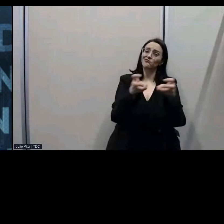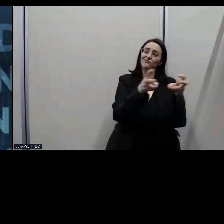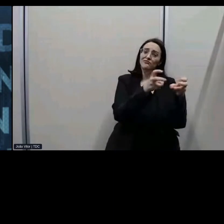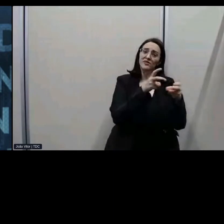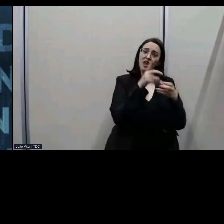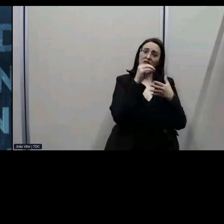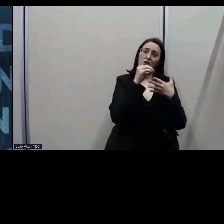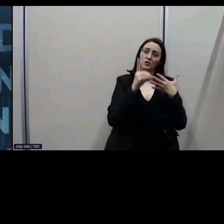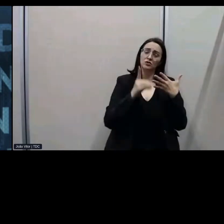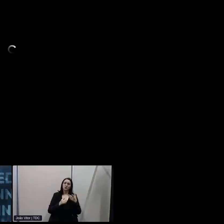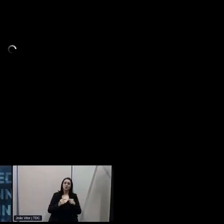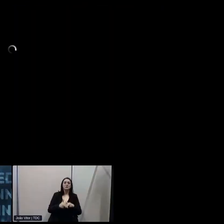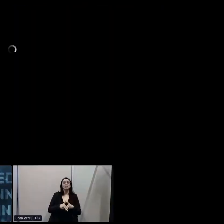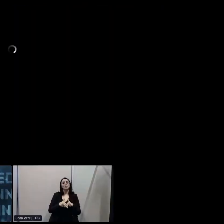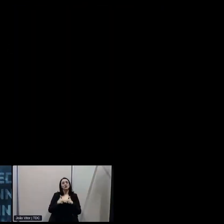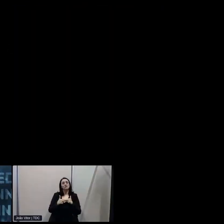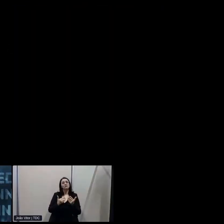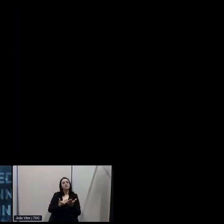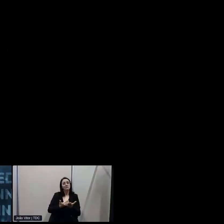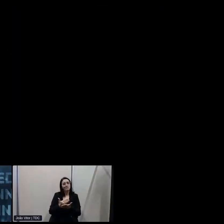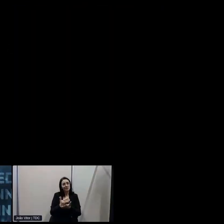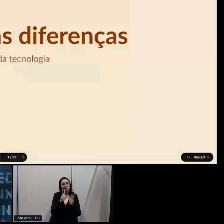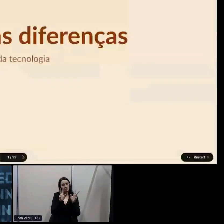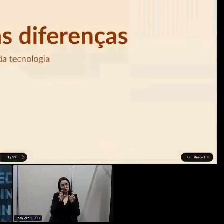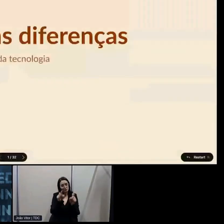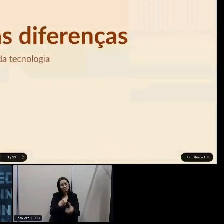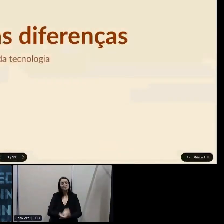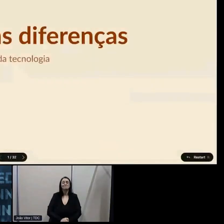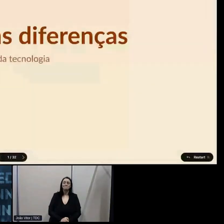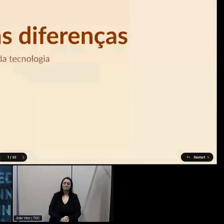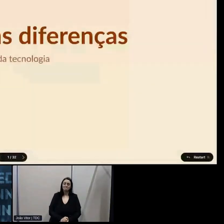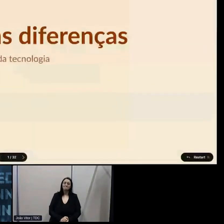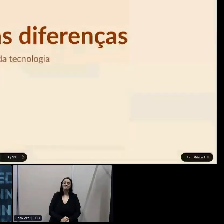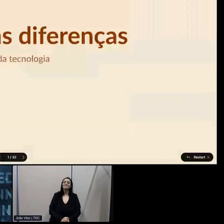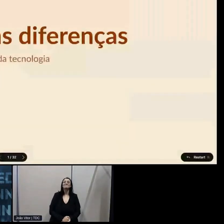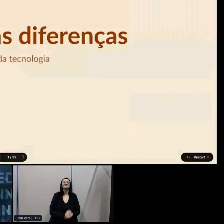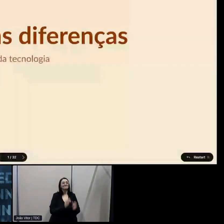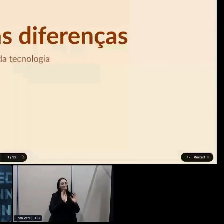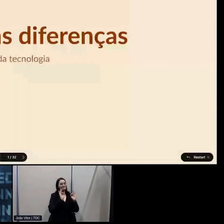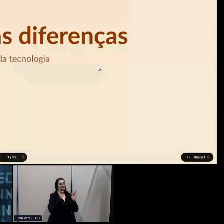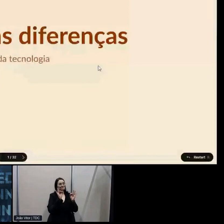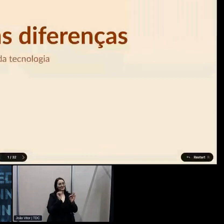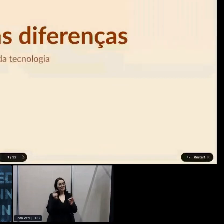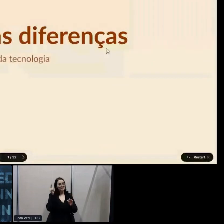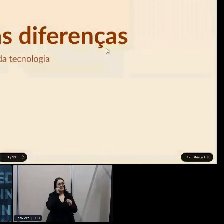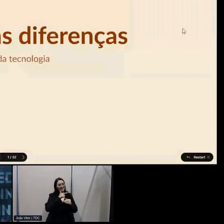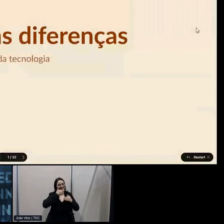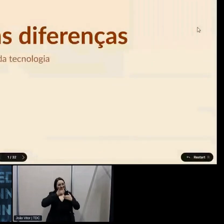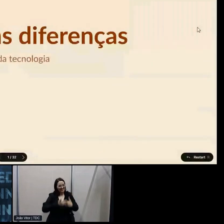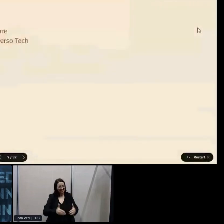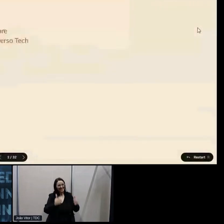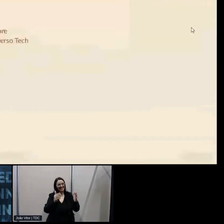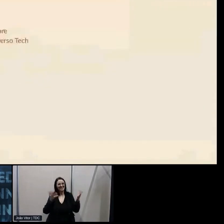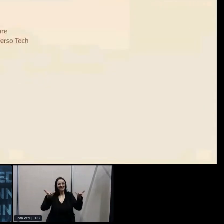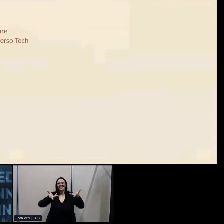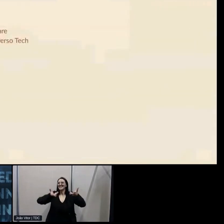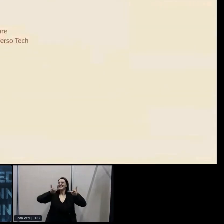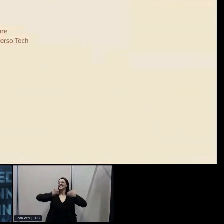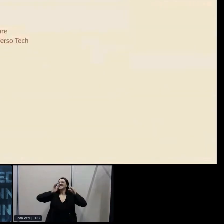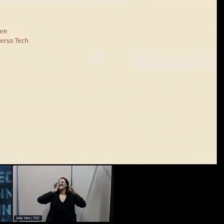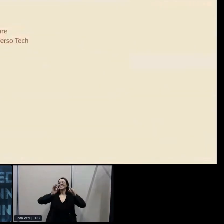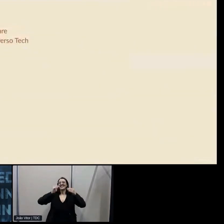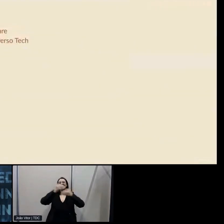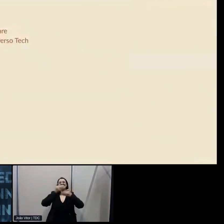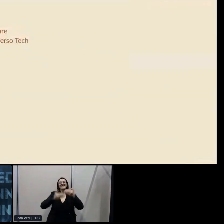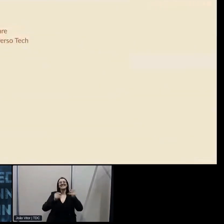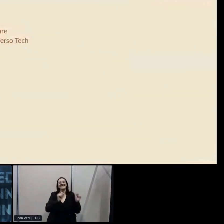dados. Então, é por isso que eu começo falando justamente sobre isso. É isso, agora que a gente já conseguiu improvisar maravilhosamente bem,